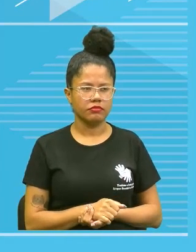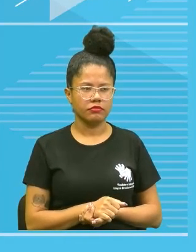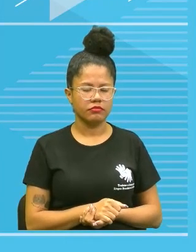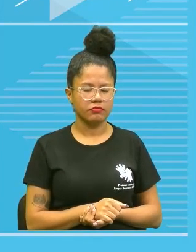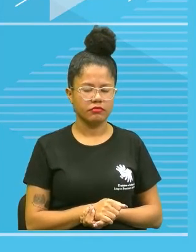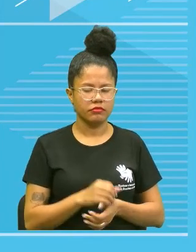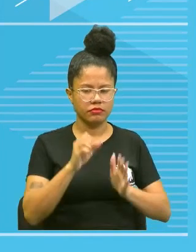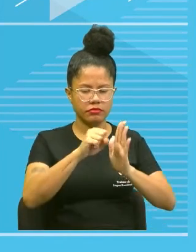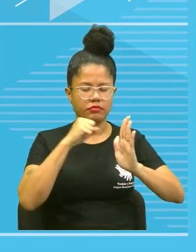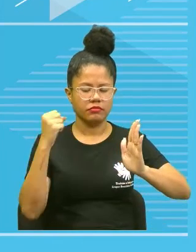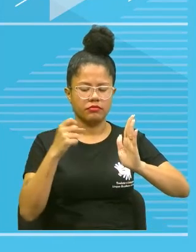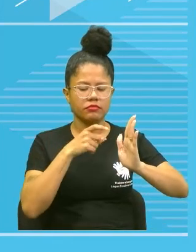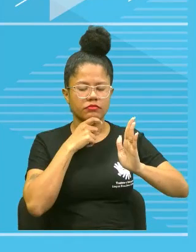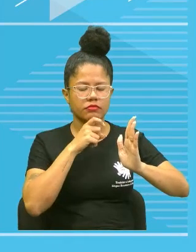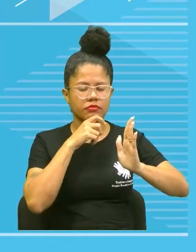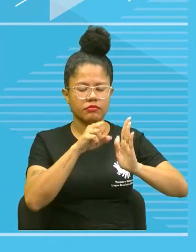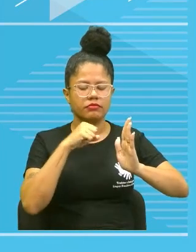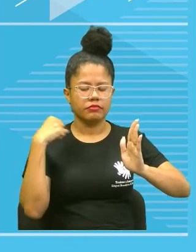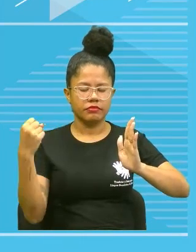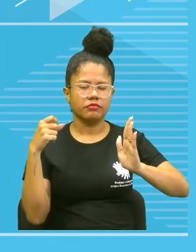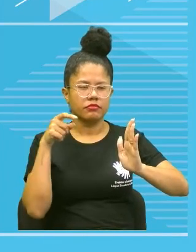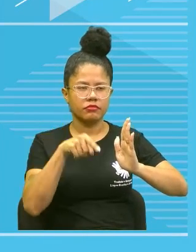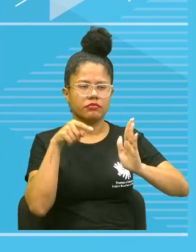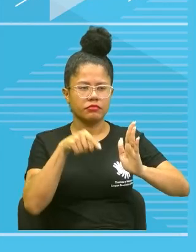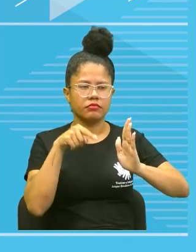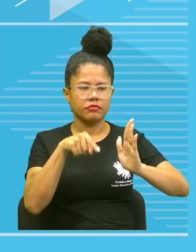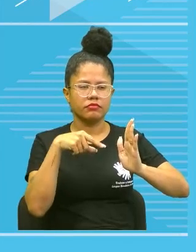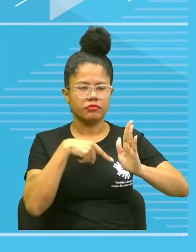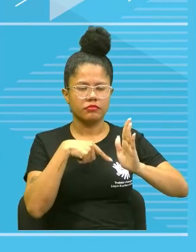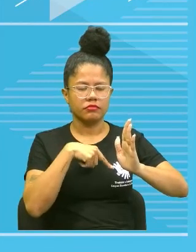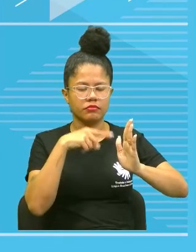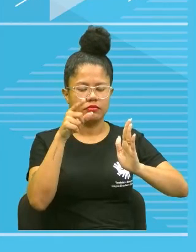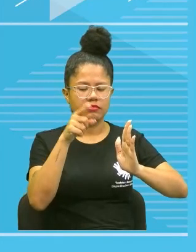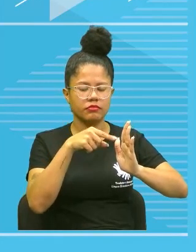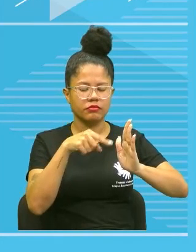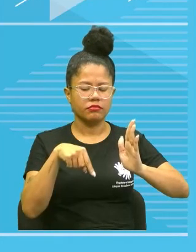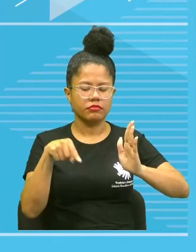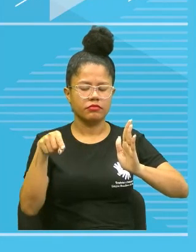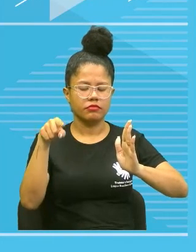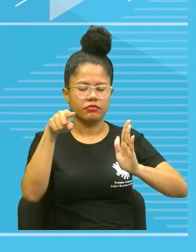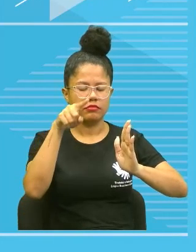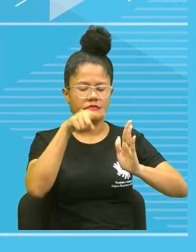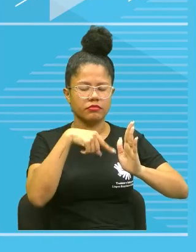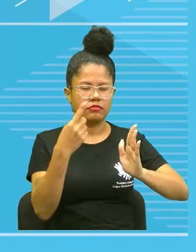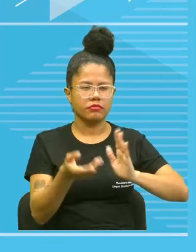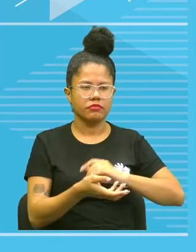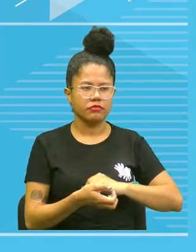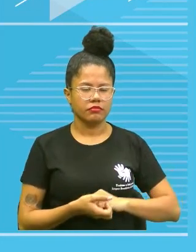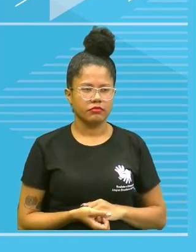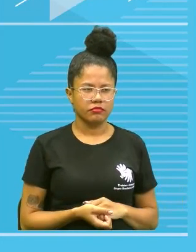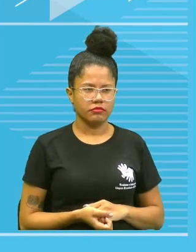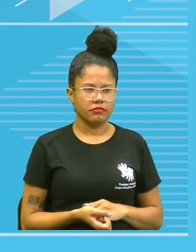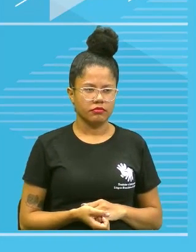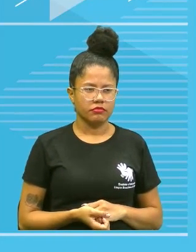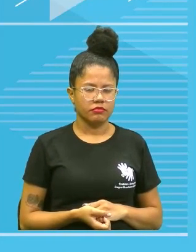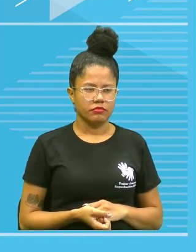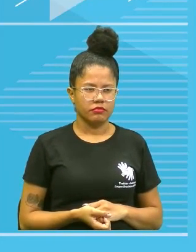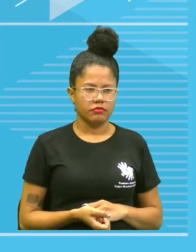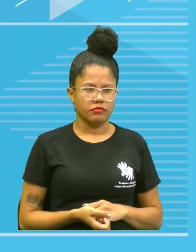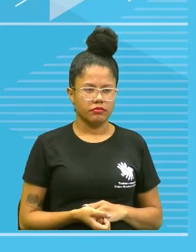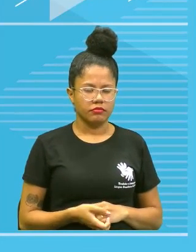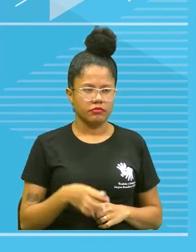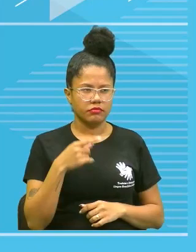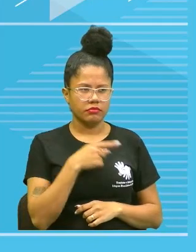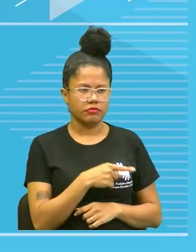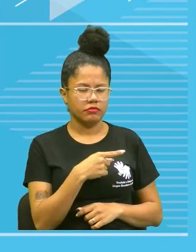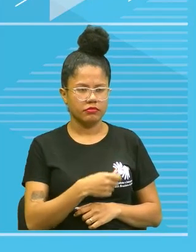refrigerador. No refrigerador, percebam que as setinhas são os contrários. A fonte fria, que recebe uma quantidade de calor,